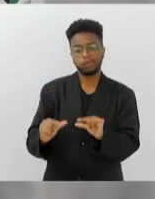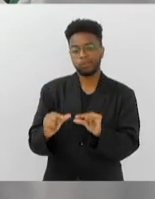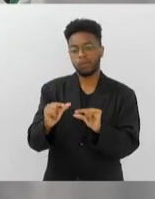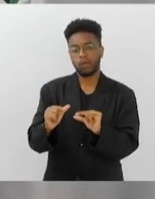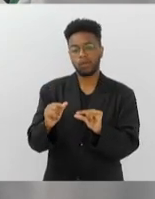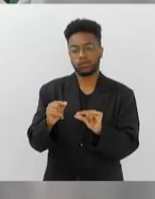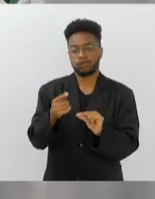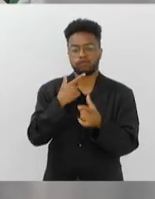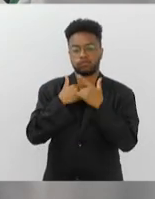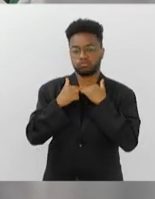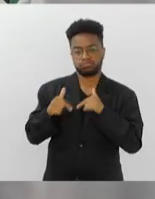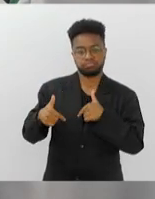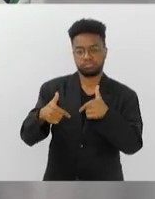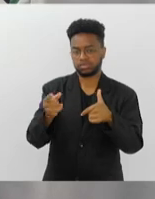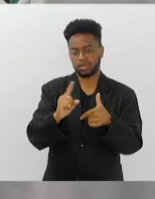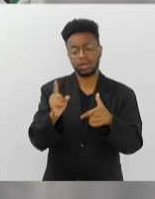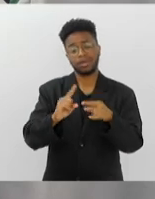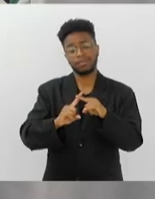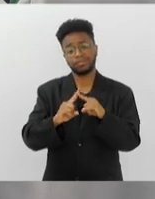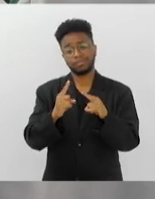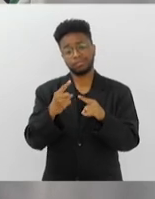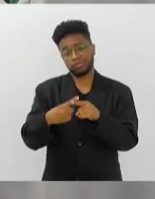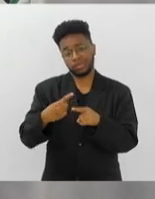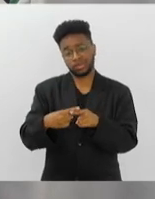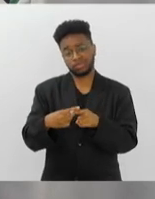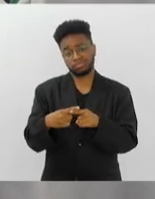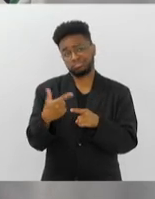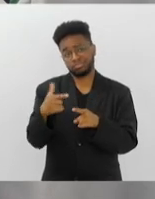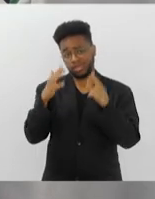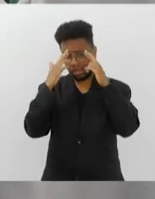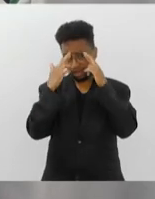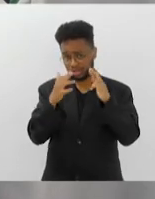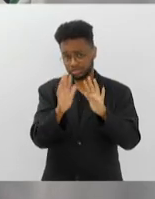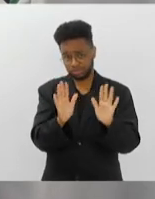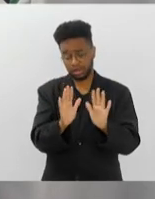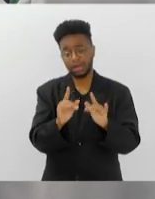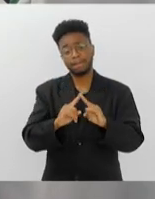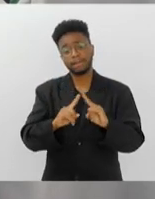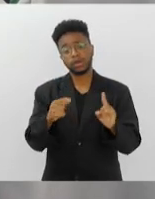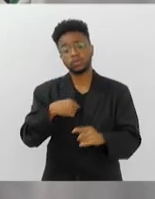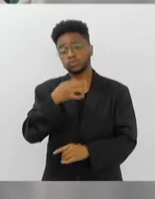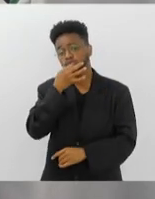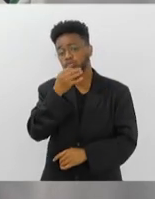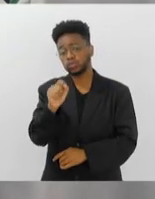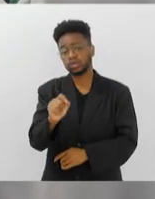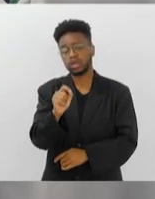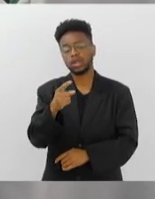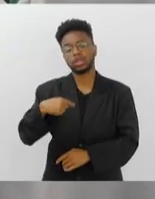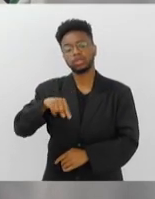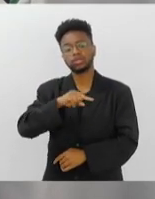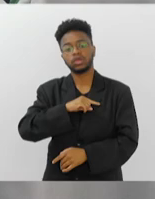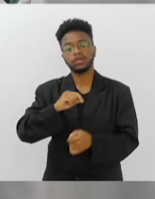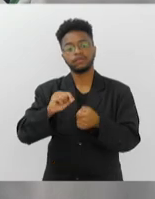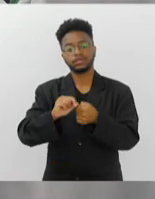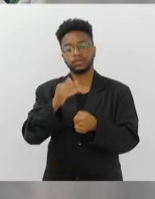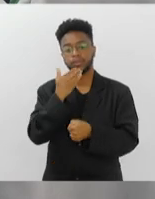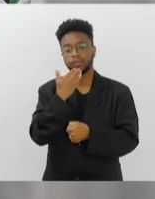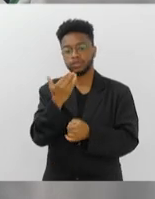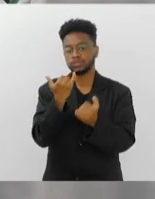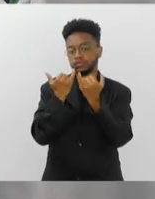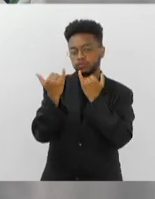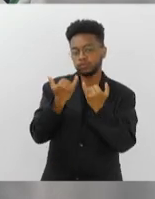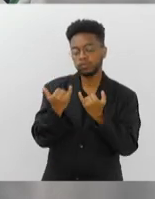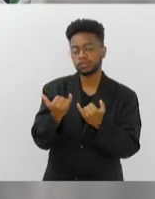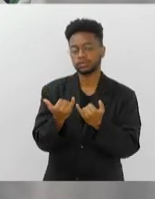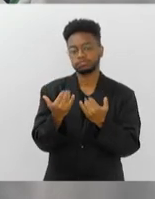merece nem esse respeito da gente baixar algo em diligência. Mas ia sugerir que nós fizéssemos um requerimento de informação,